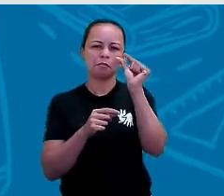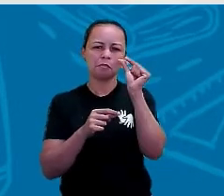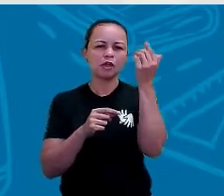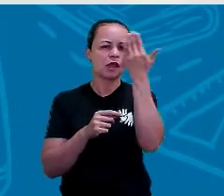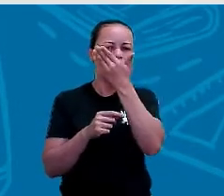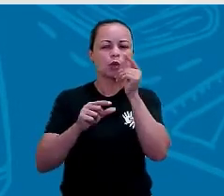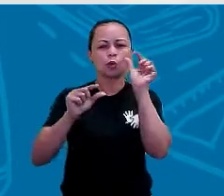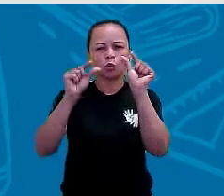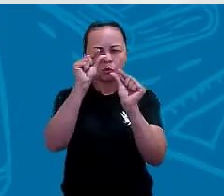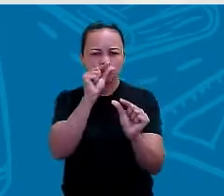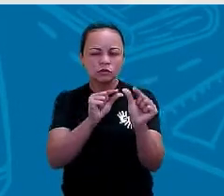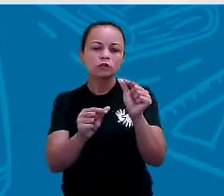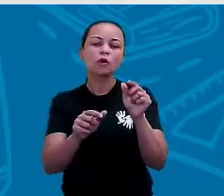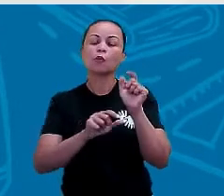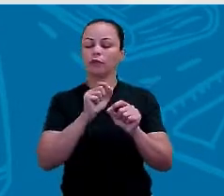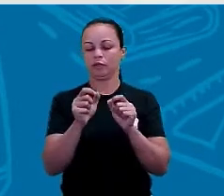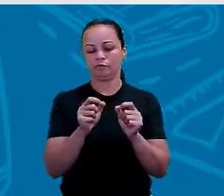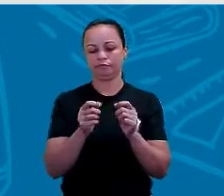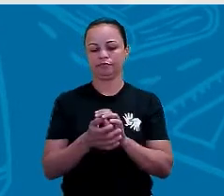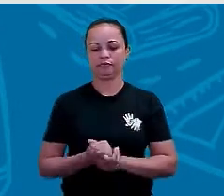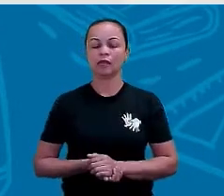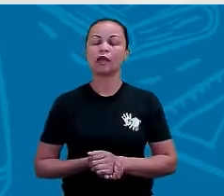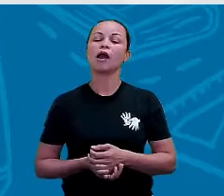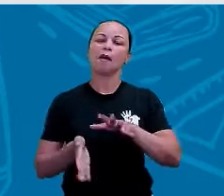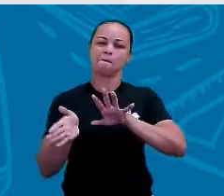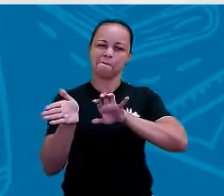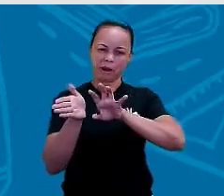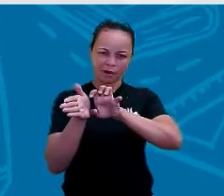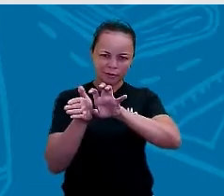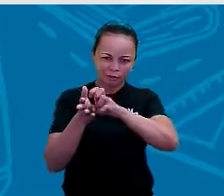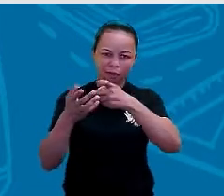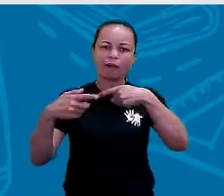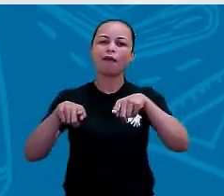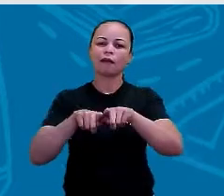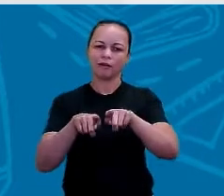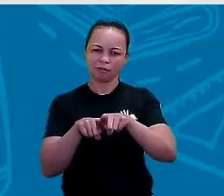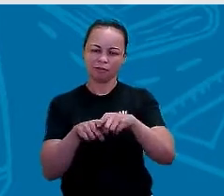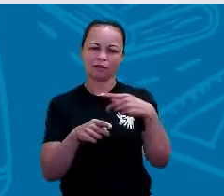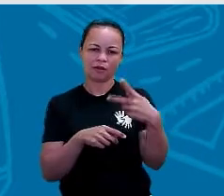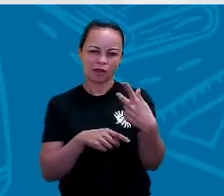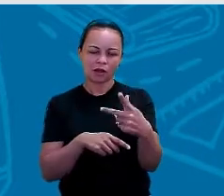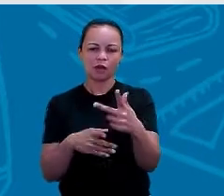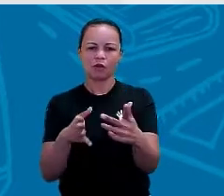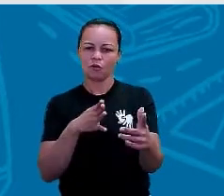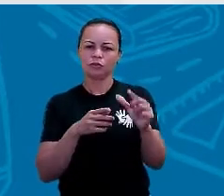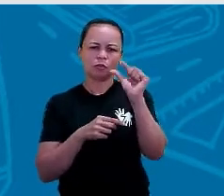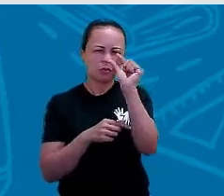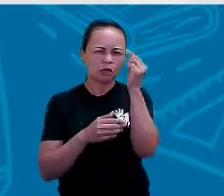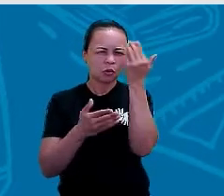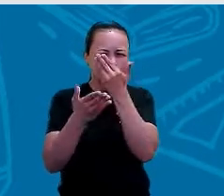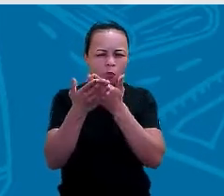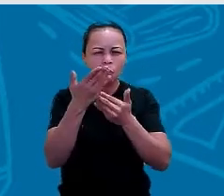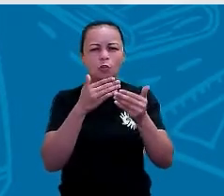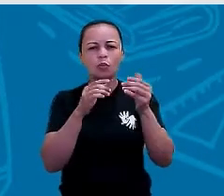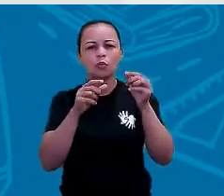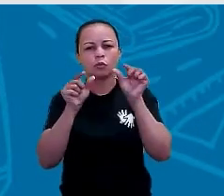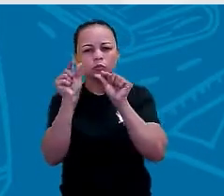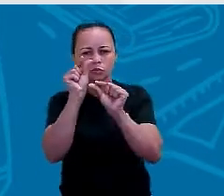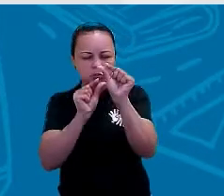das bactérias. As bactérias são micro-organismos, tá certo? Algumas, obviamente, vão